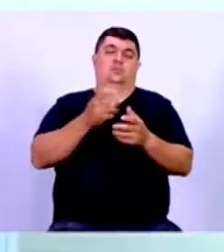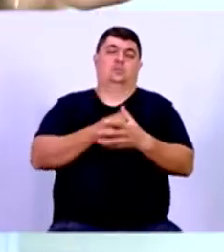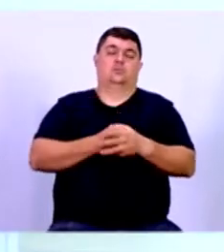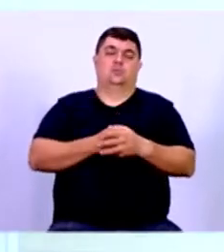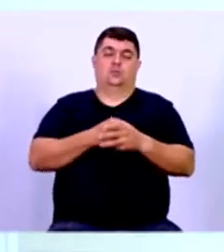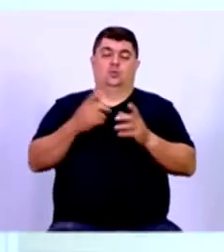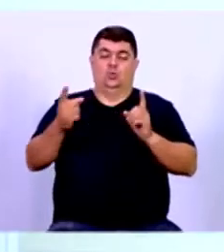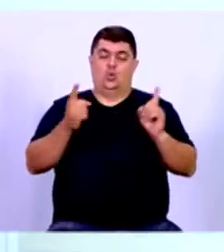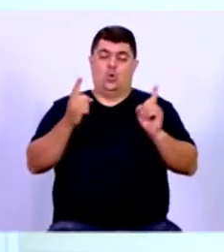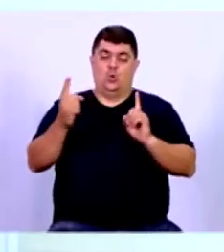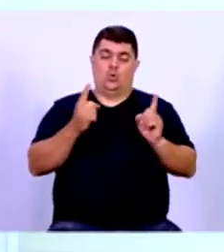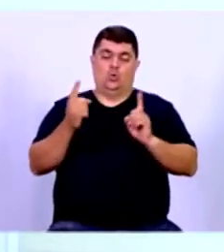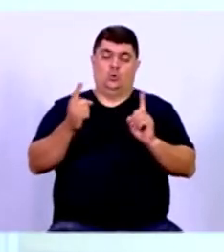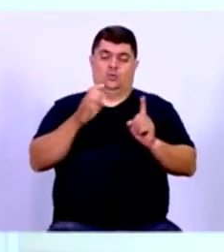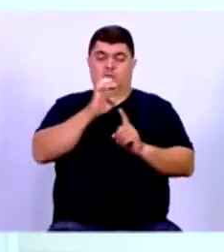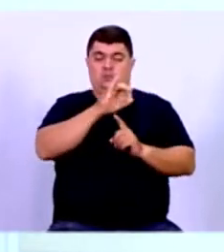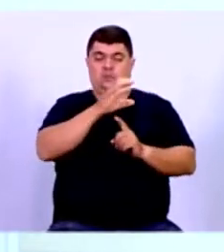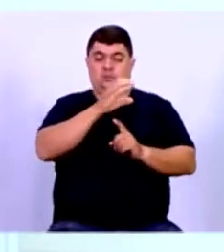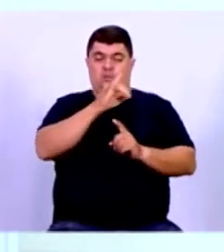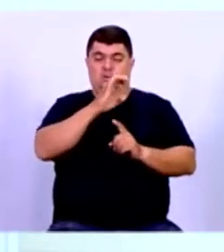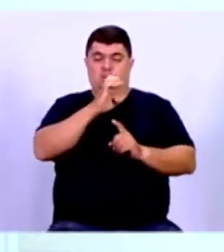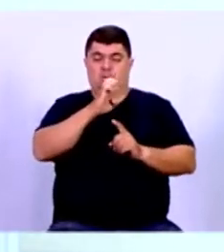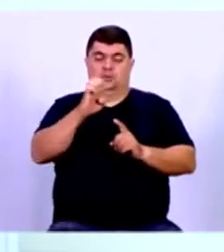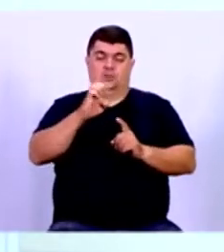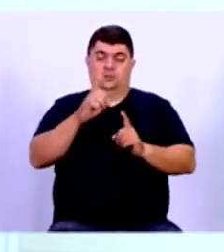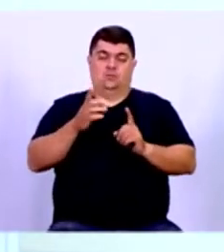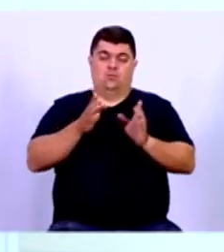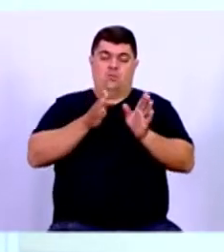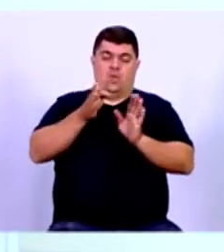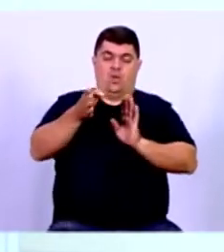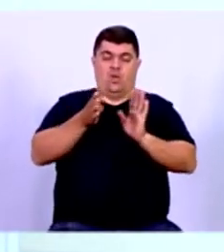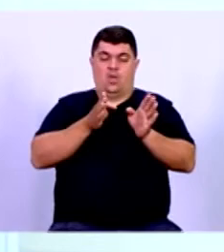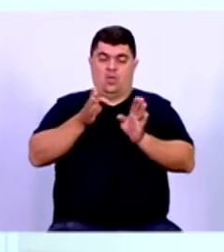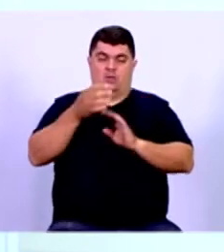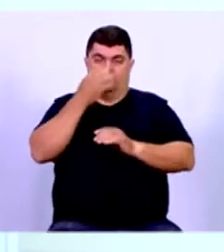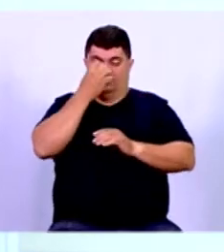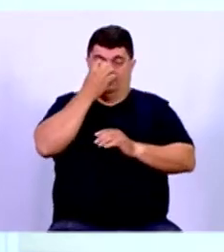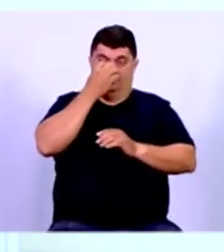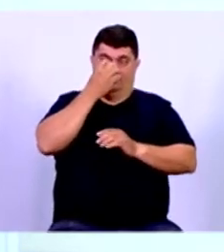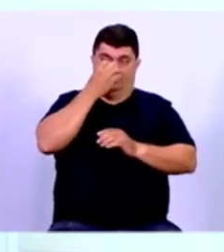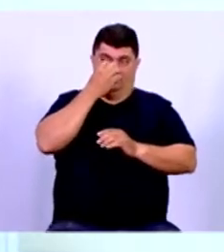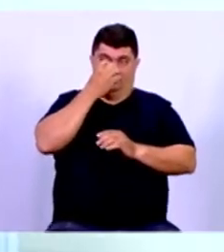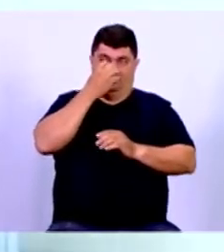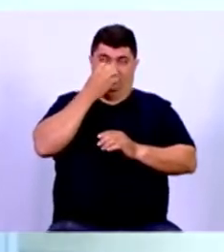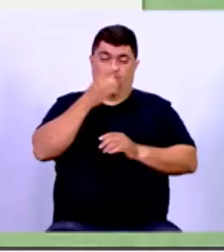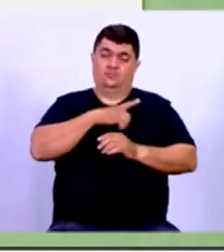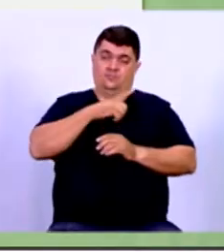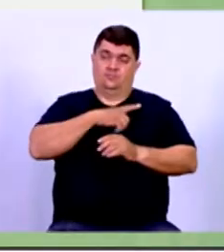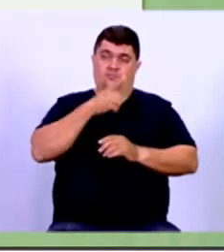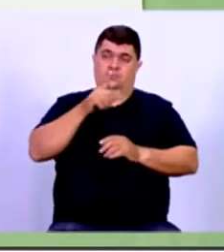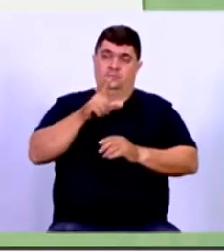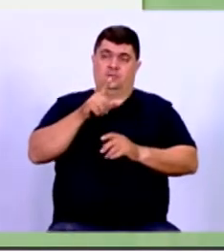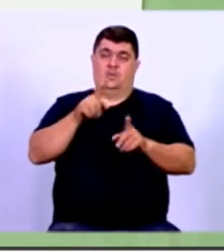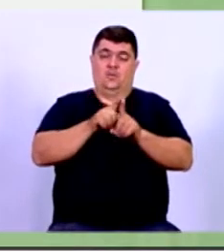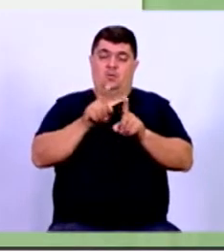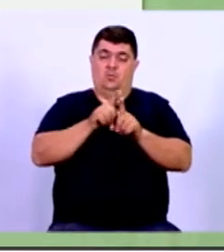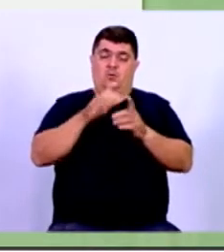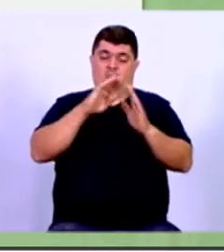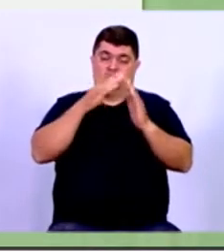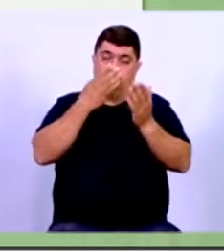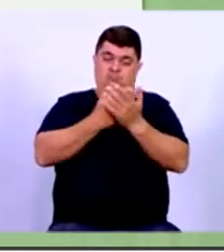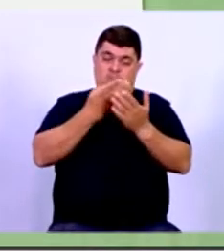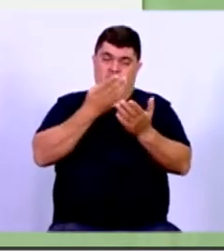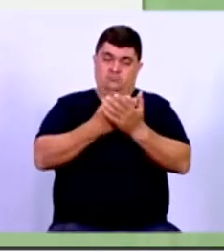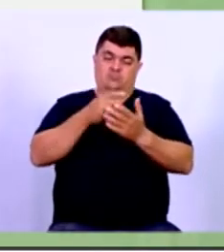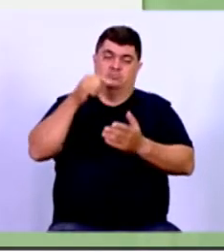estágio. Então, ele tem esse objetivo de alinhar essas duas partes. Além disso, a instituição de ensino, porque